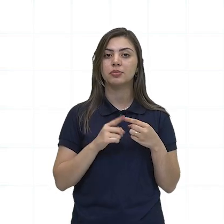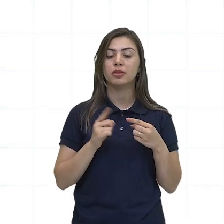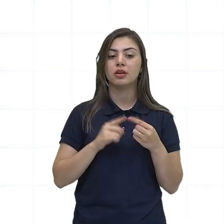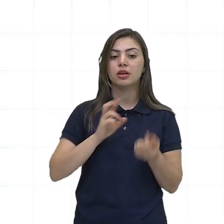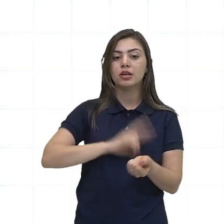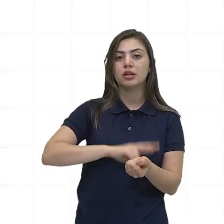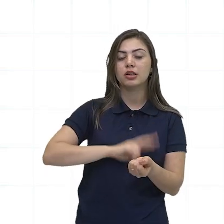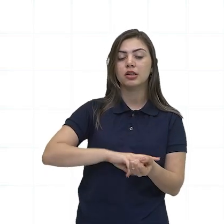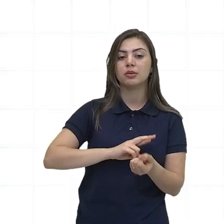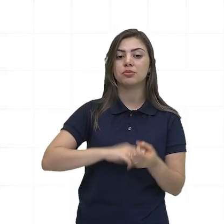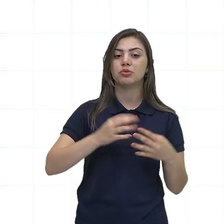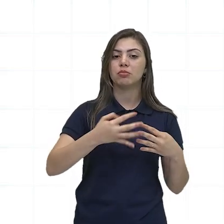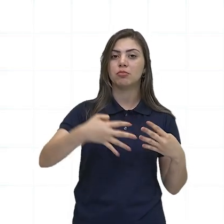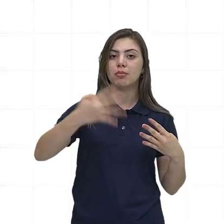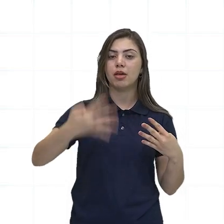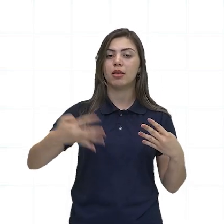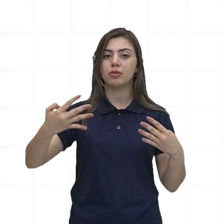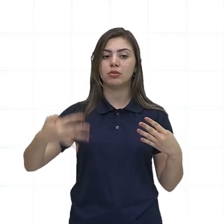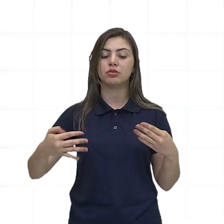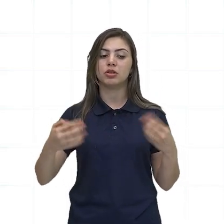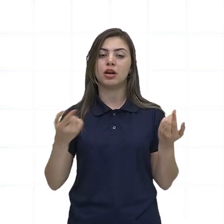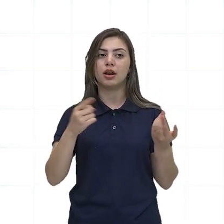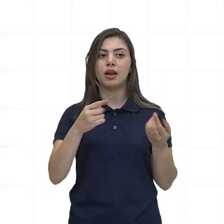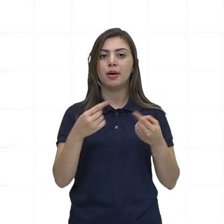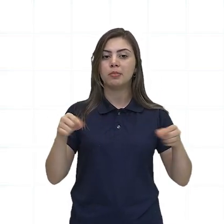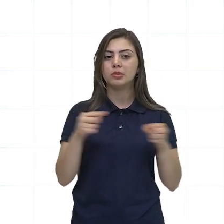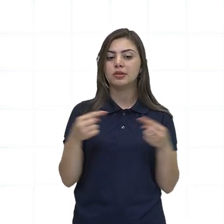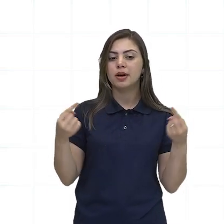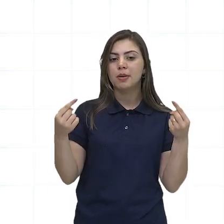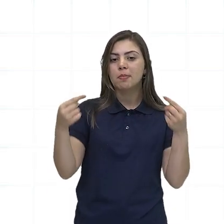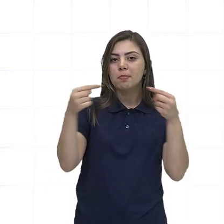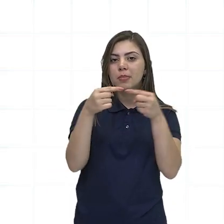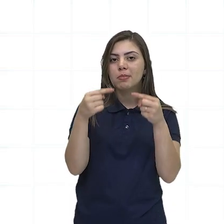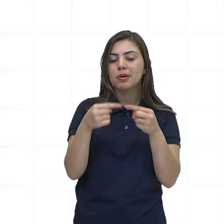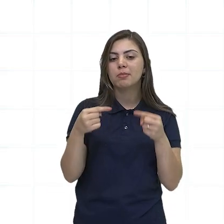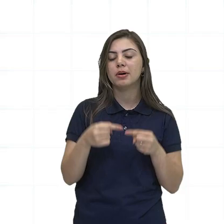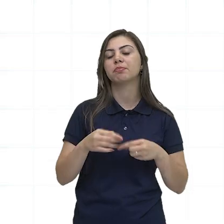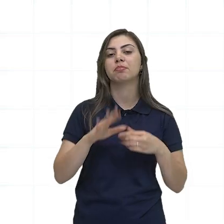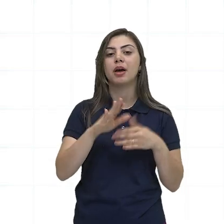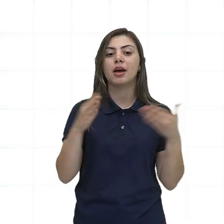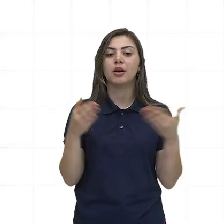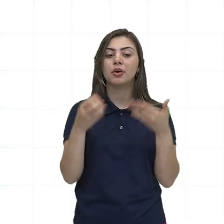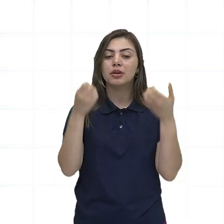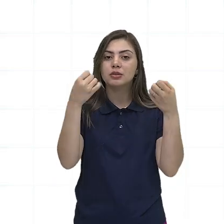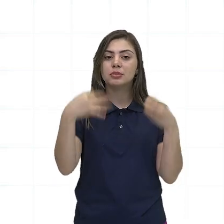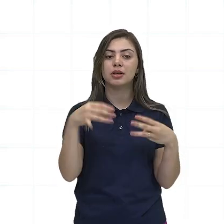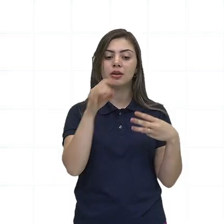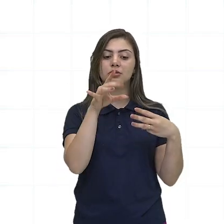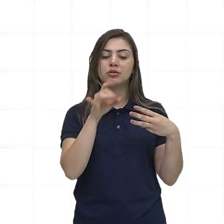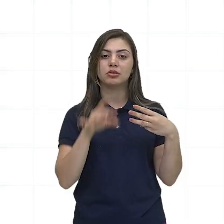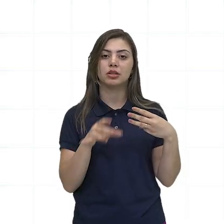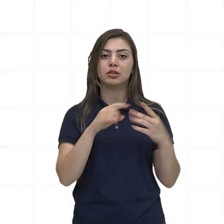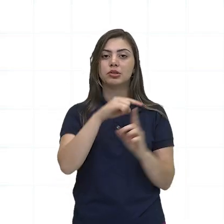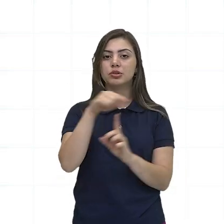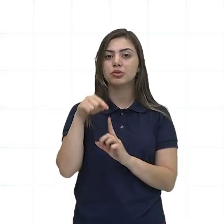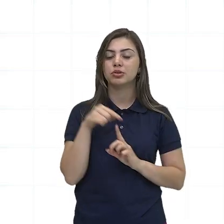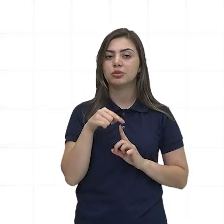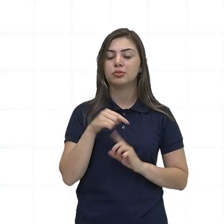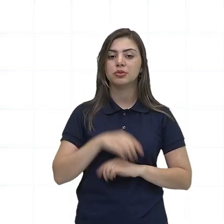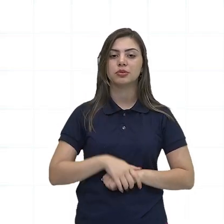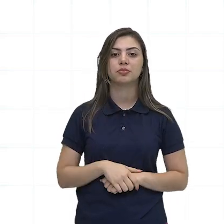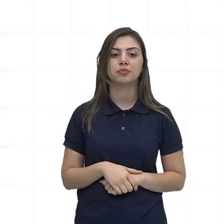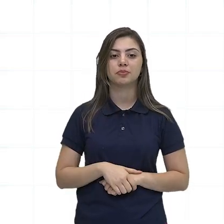ritmo, melodia e harmonia. Então, agora a gente vai falar especificamente sobre cada um desses 3